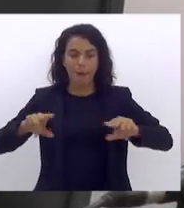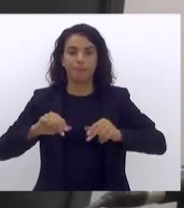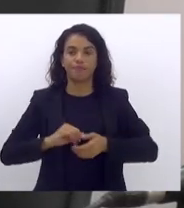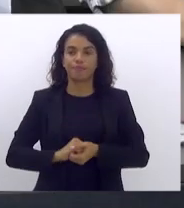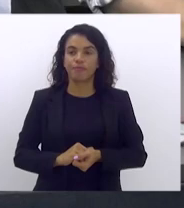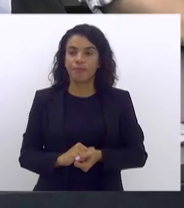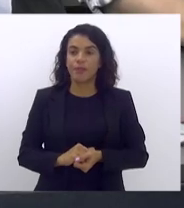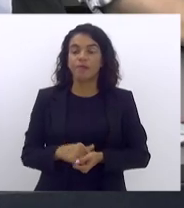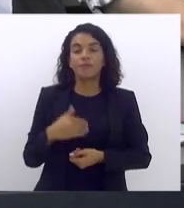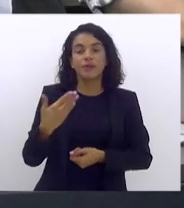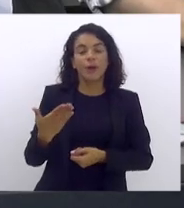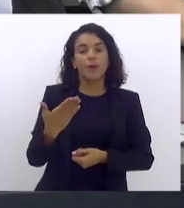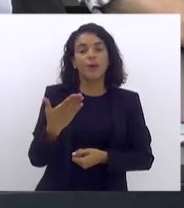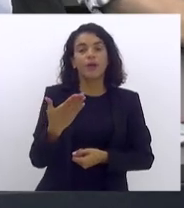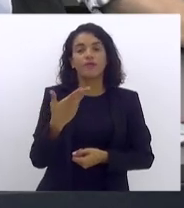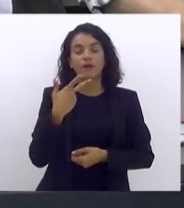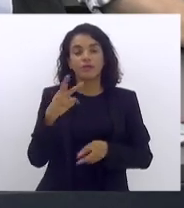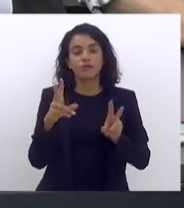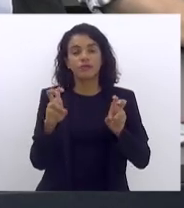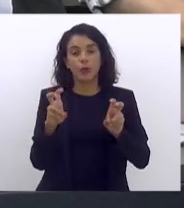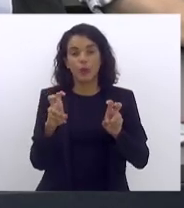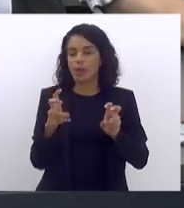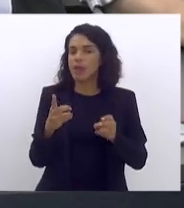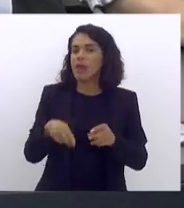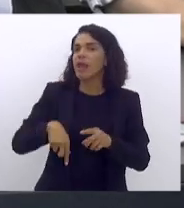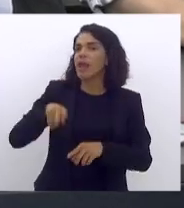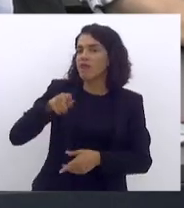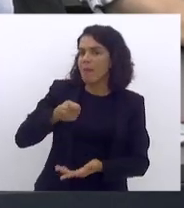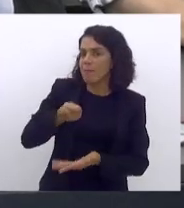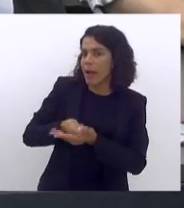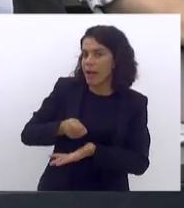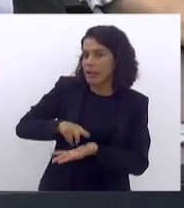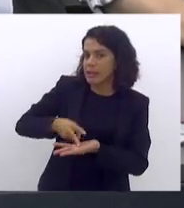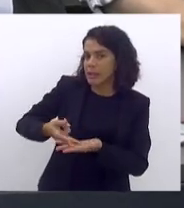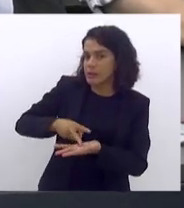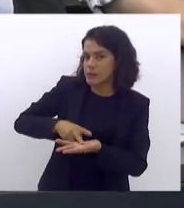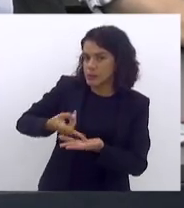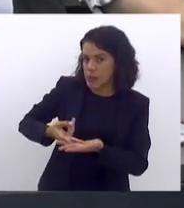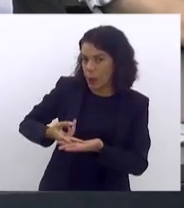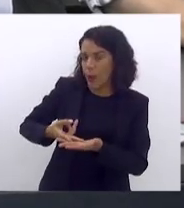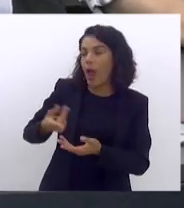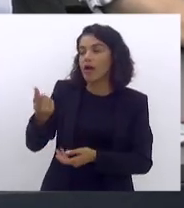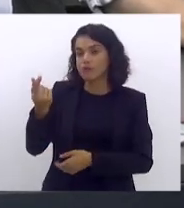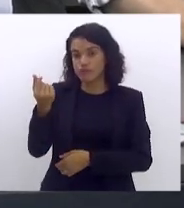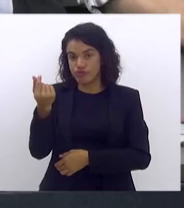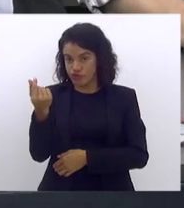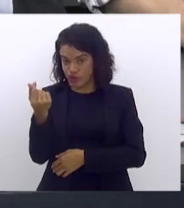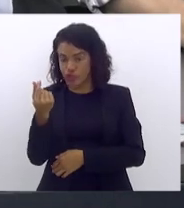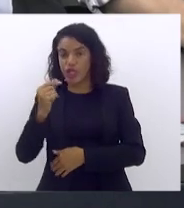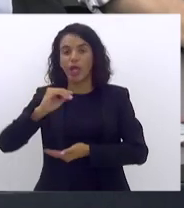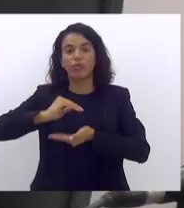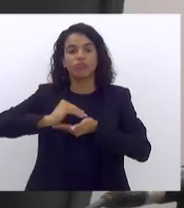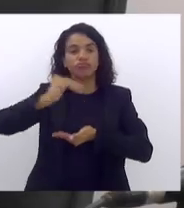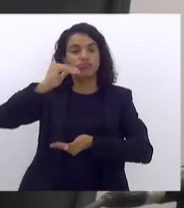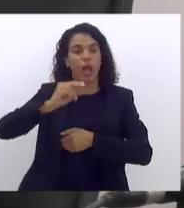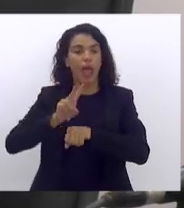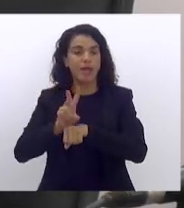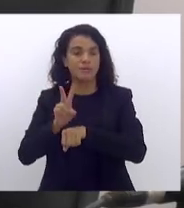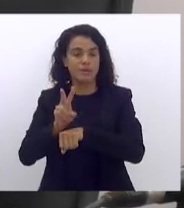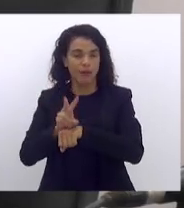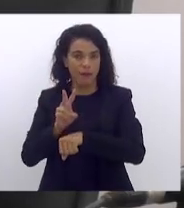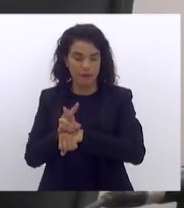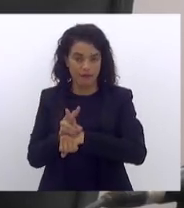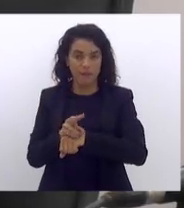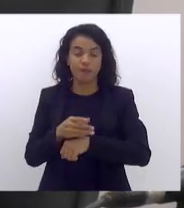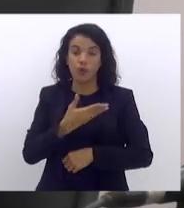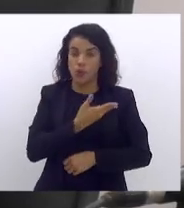deputada Dani, ela fazia menção que o custeio dessas traduções seriam feitas com recursos do Fundo Estadual de Combate à Pobreza.